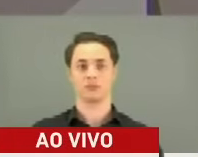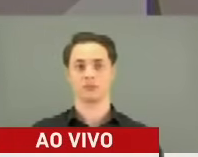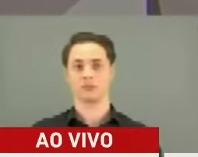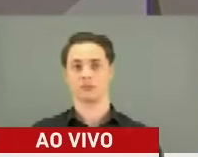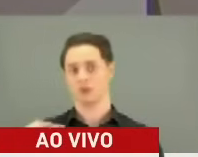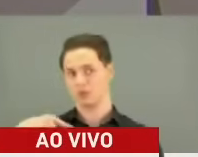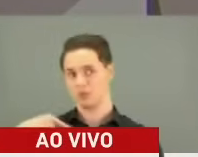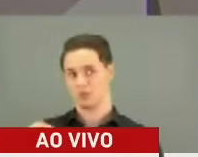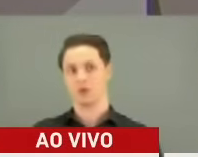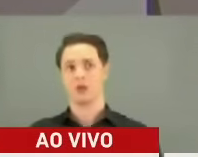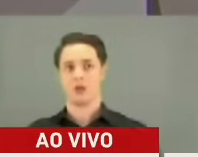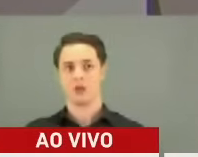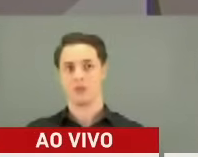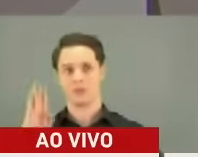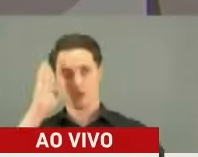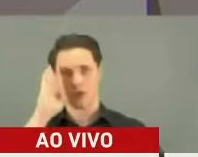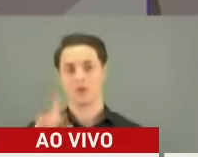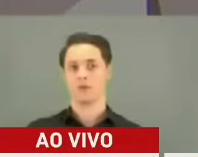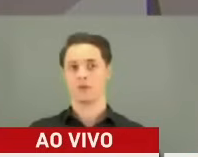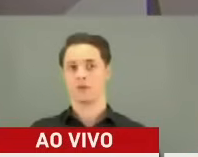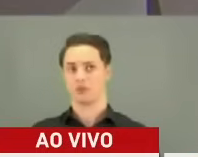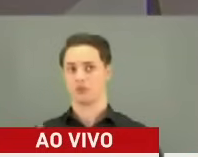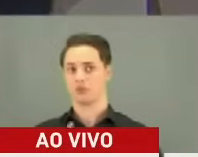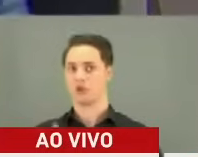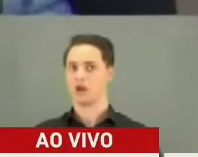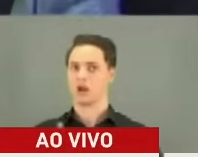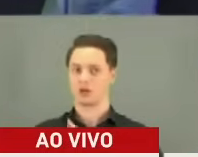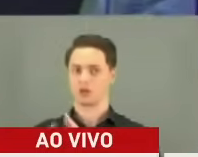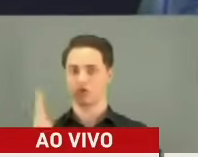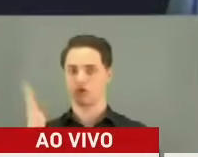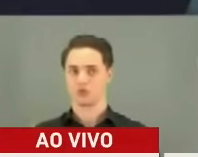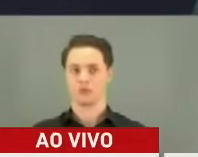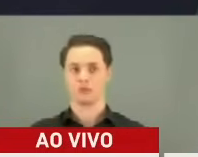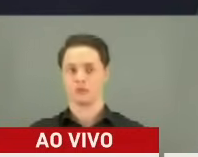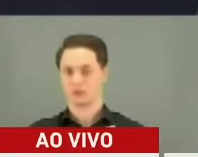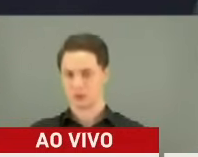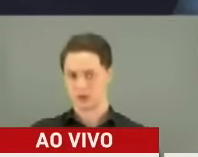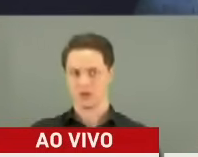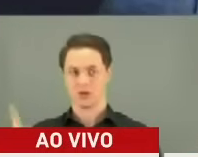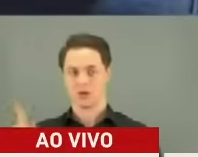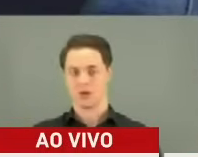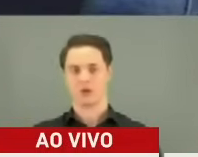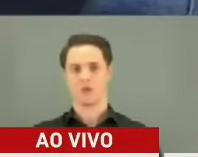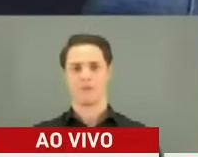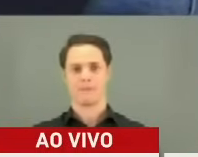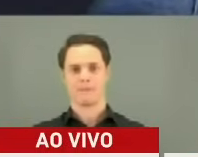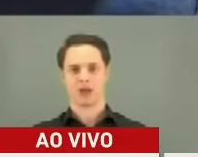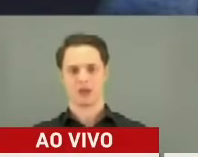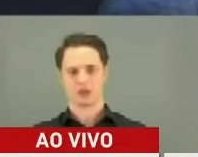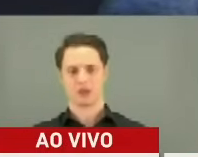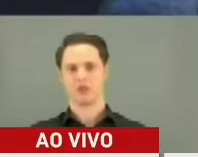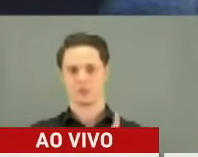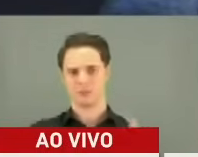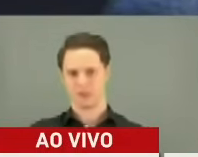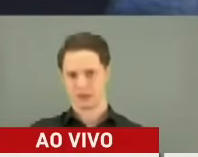as duas unidades militares de Brasília que tinham uma relação direta com a presidência eram o Batalhão da Guarda Presidencial e o Regimento de Cavalaria